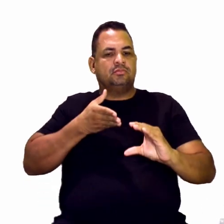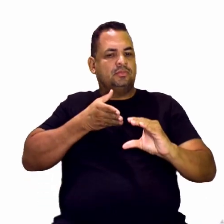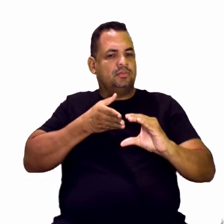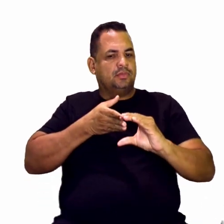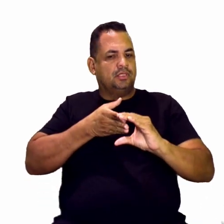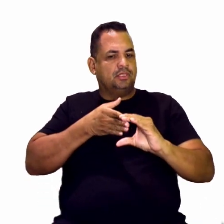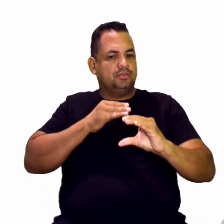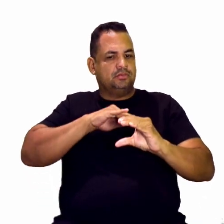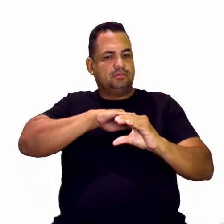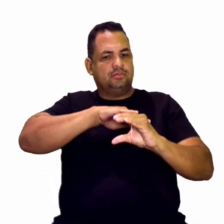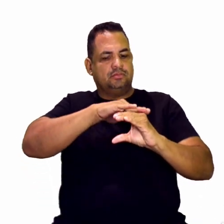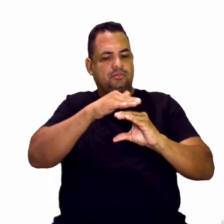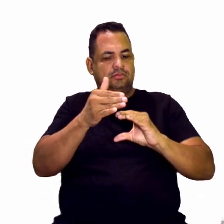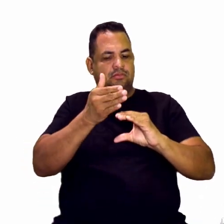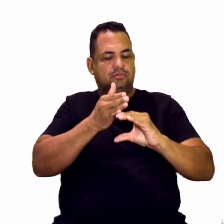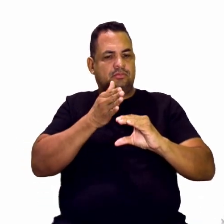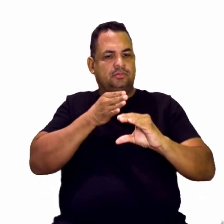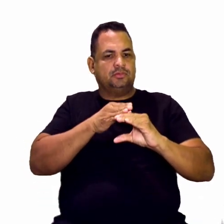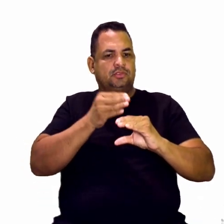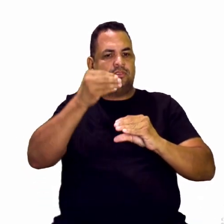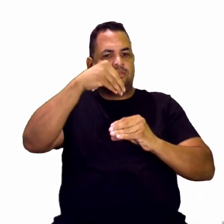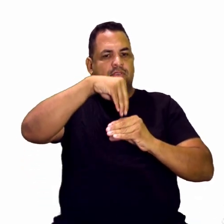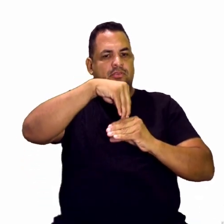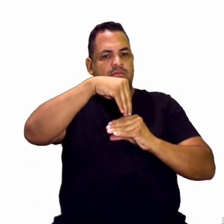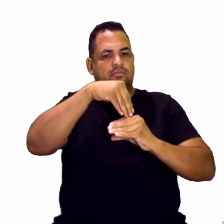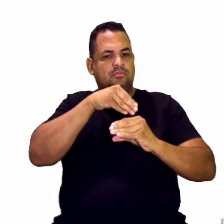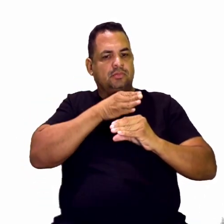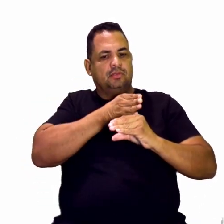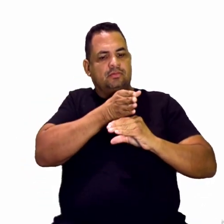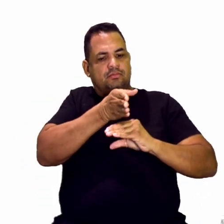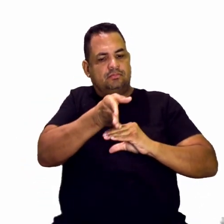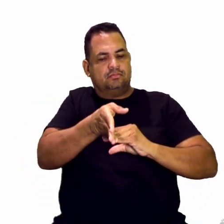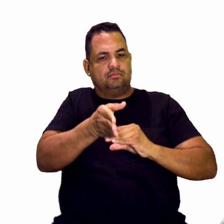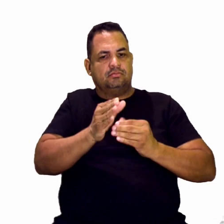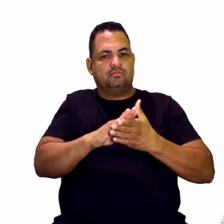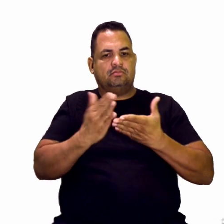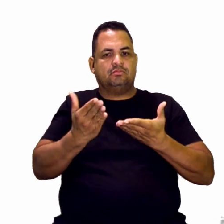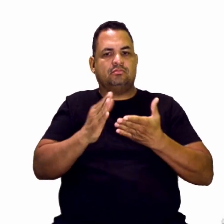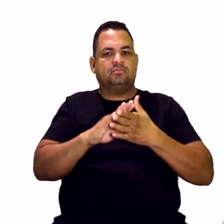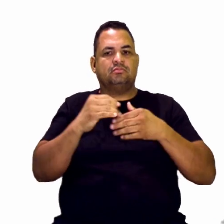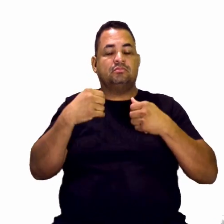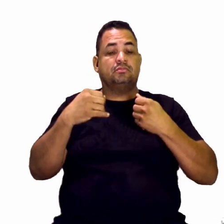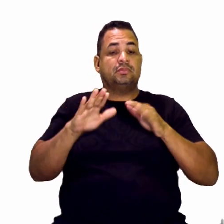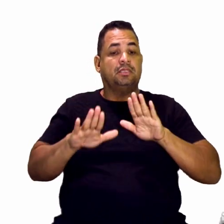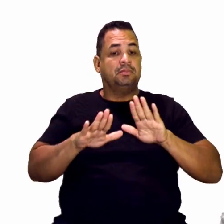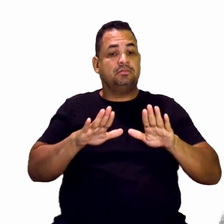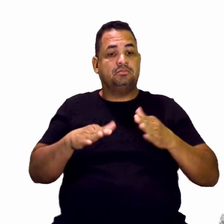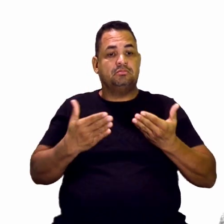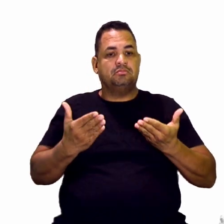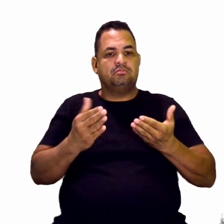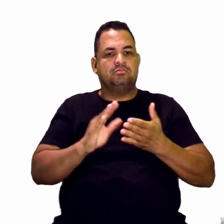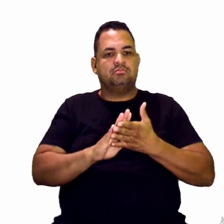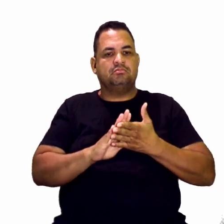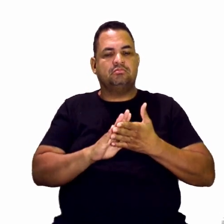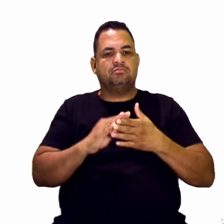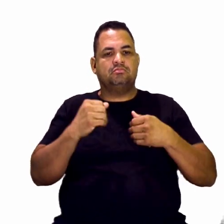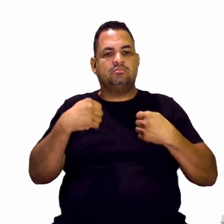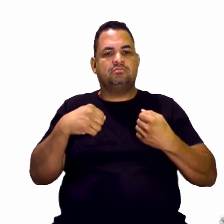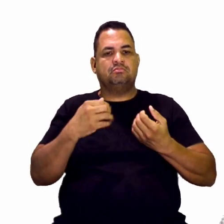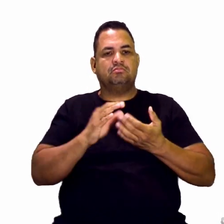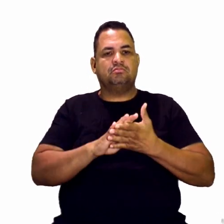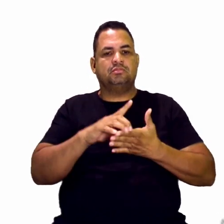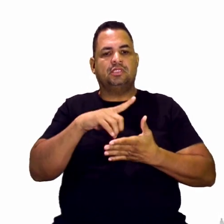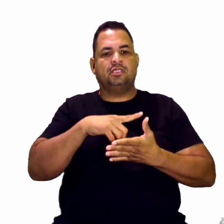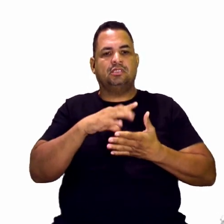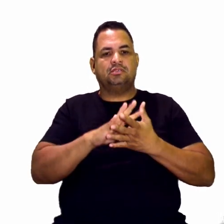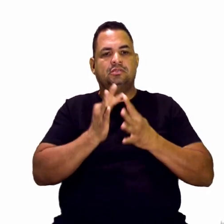membrana, né, de dentro para fora, de acordo com a sua necessidade. Existe a difusão